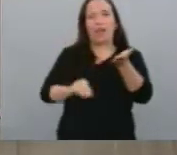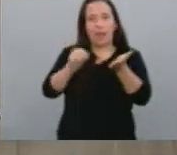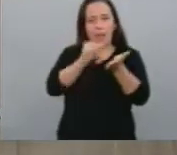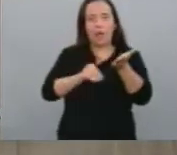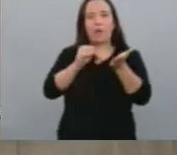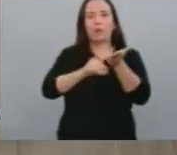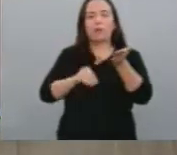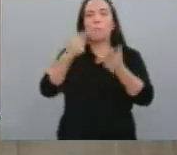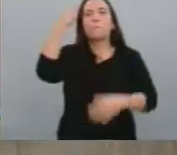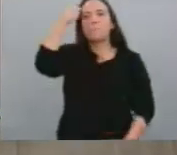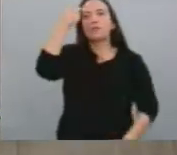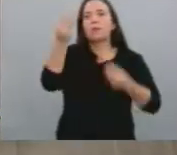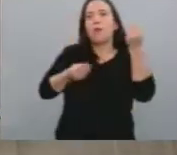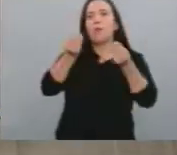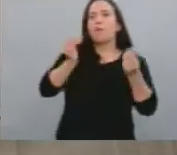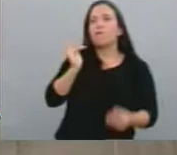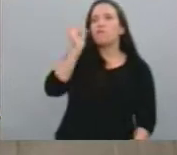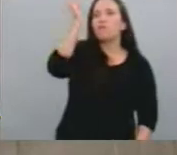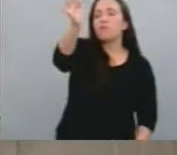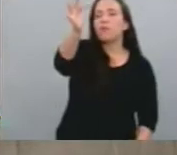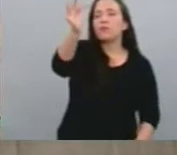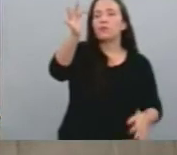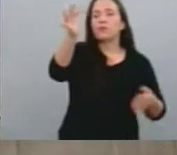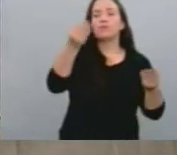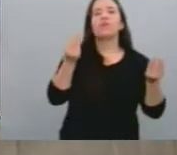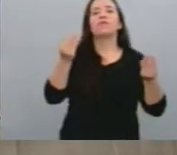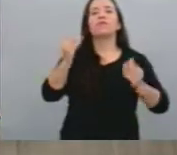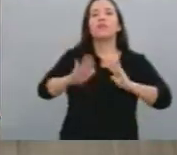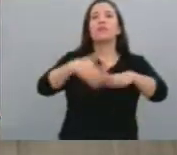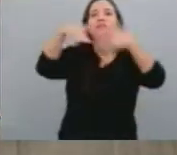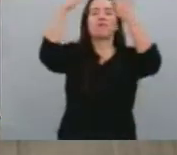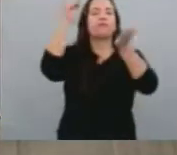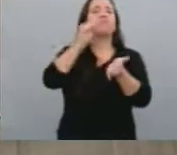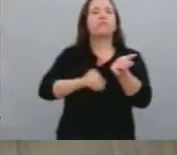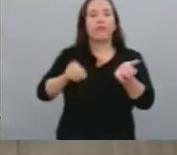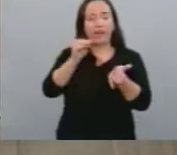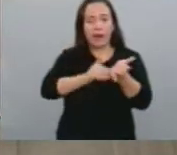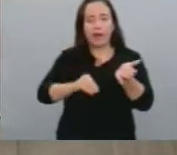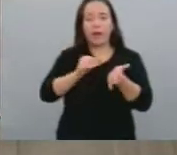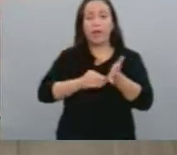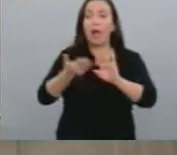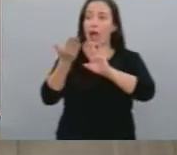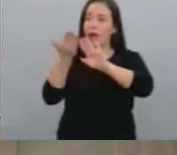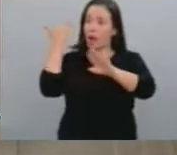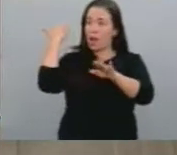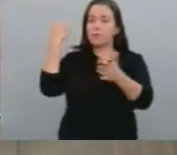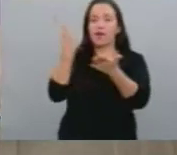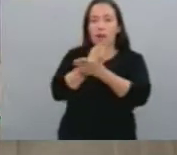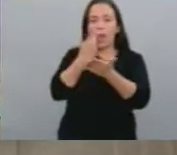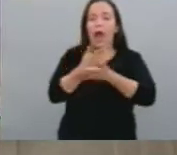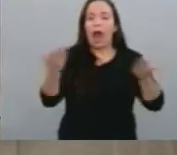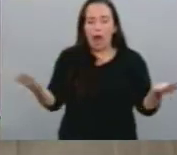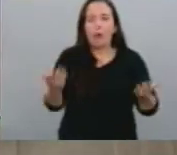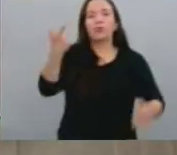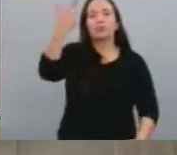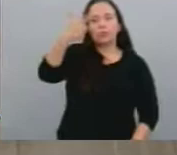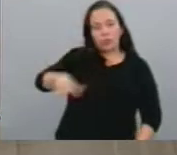de futuro e continua faltando visão de futuro. Foi um erro no passado, continua errando.